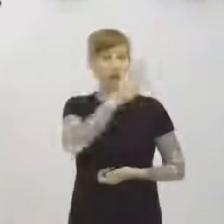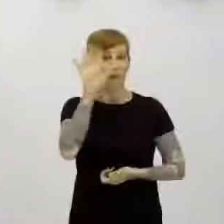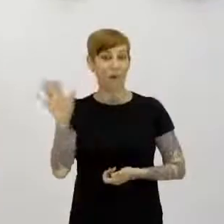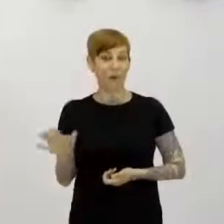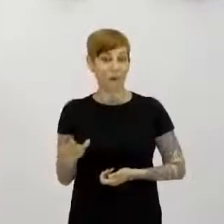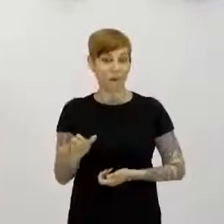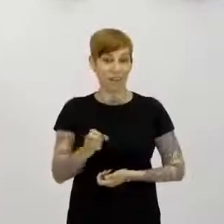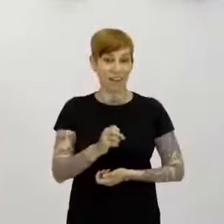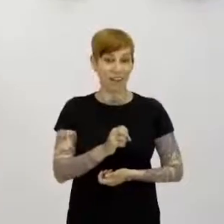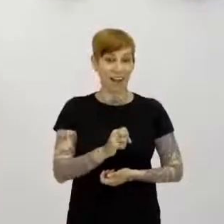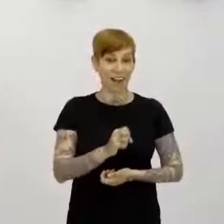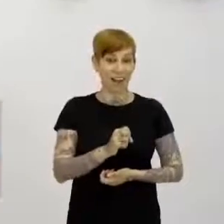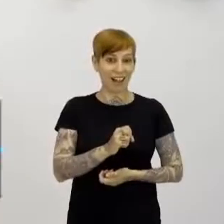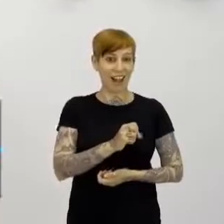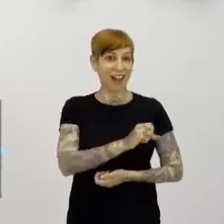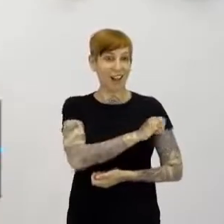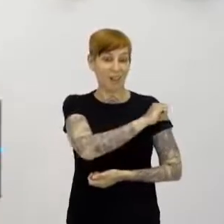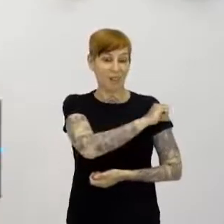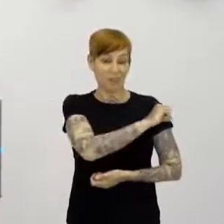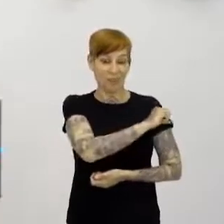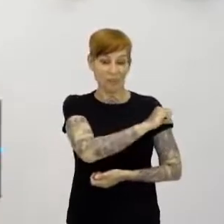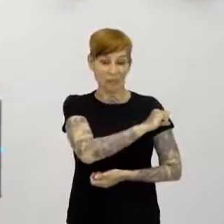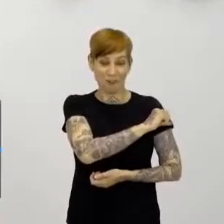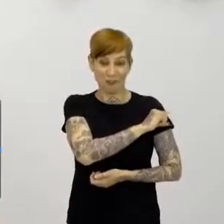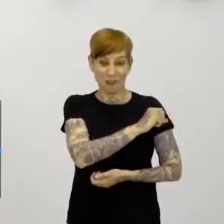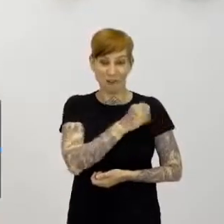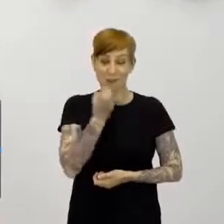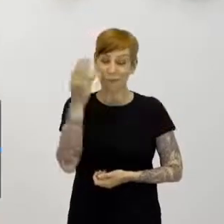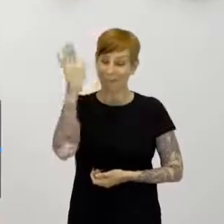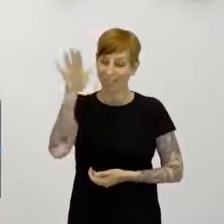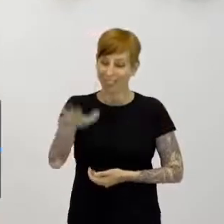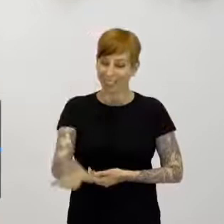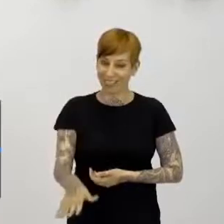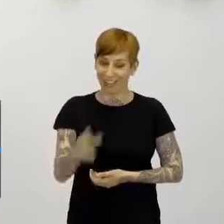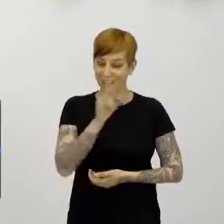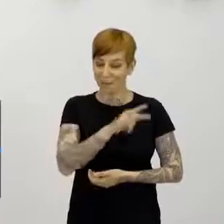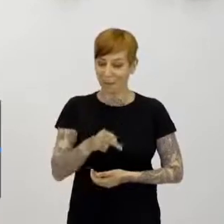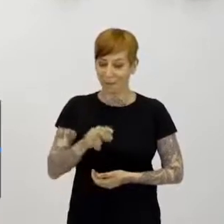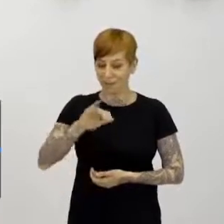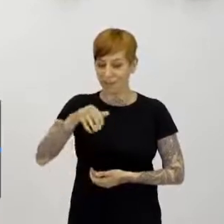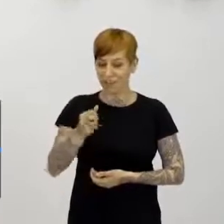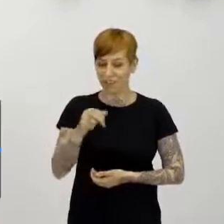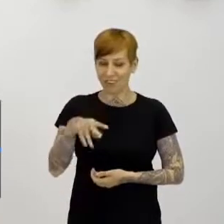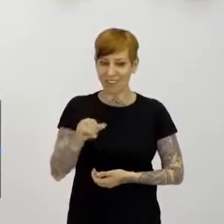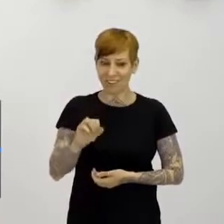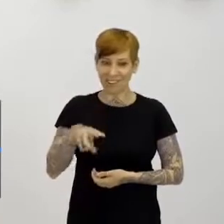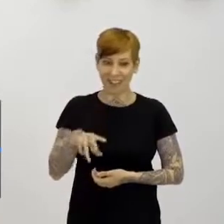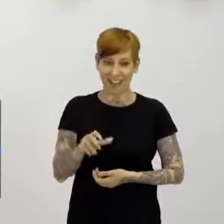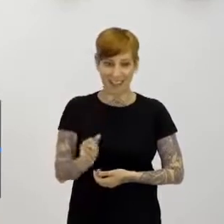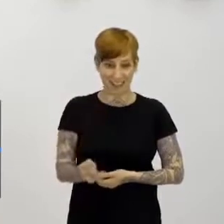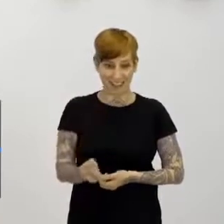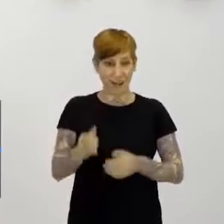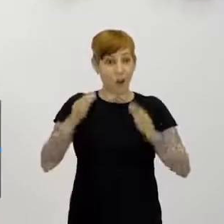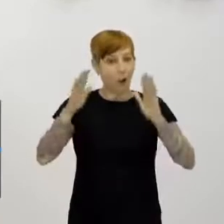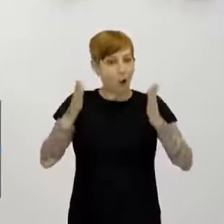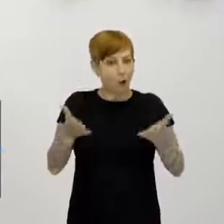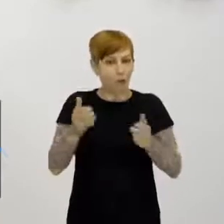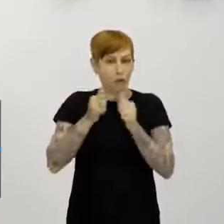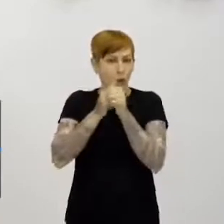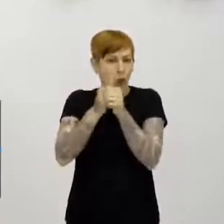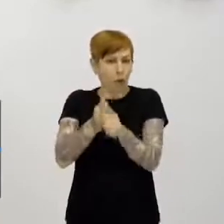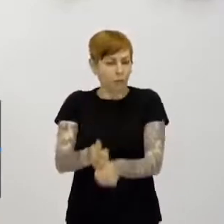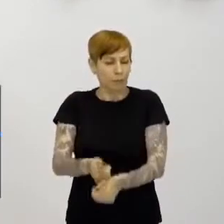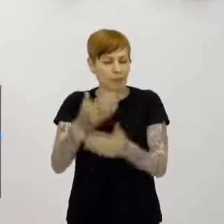Olá, oitavo não, olá, nono ano. Uma boa tarde. Eu sou a professora Janaína Jardim e hoje vou acompanhar